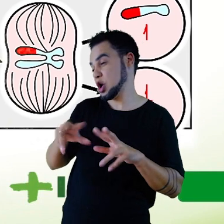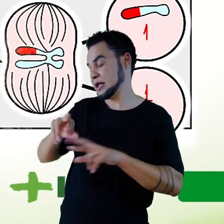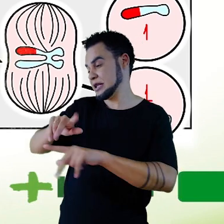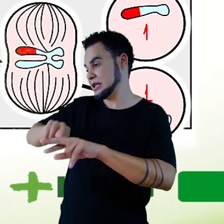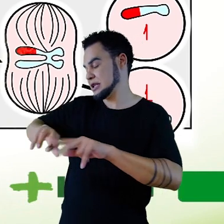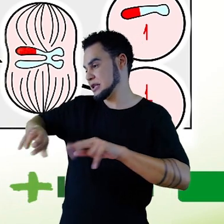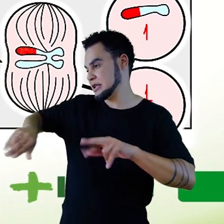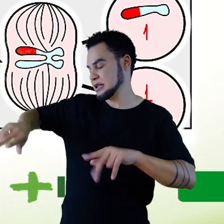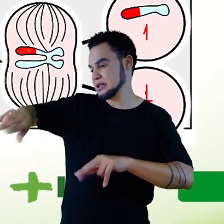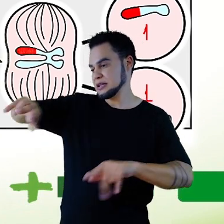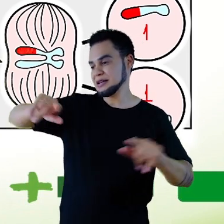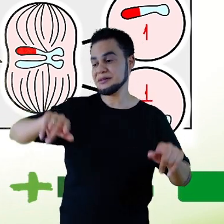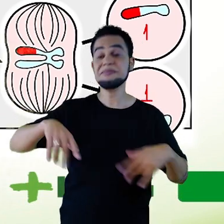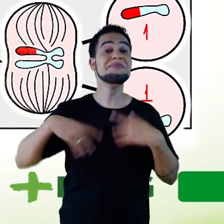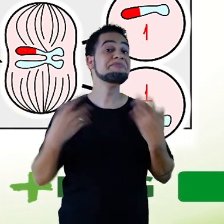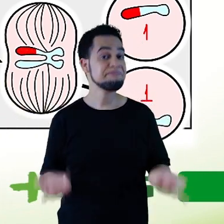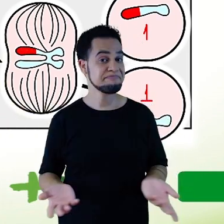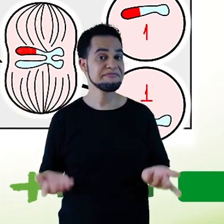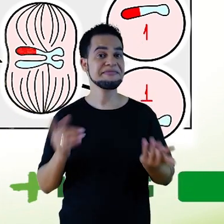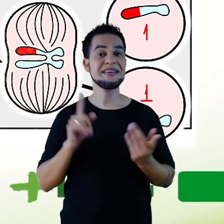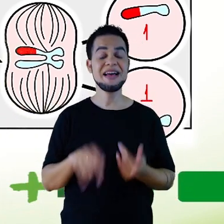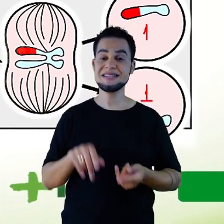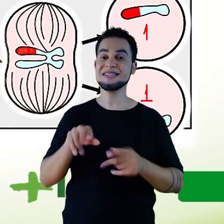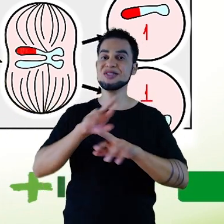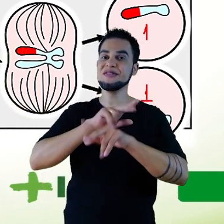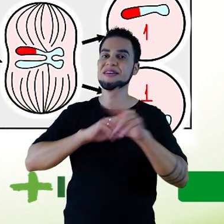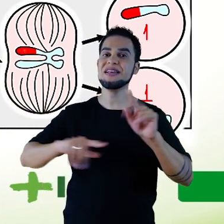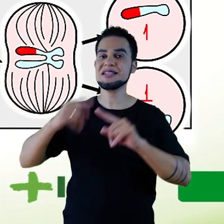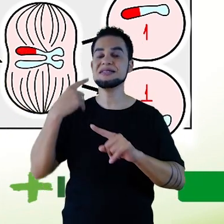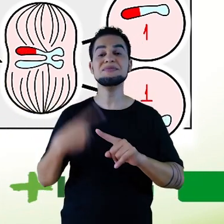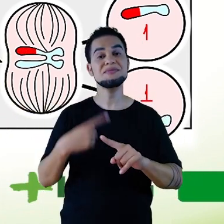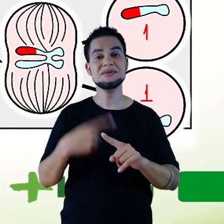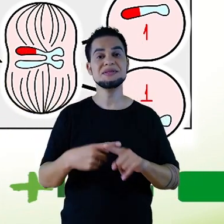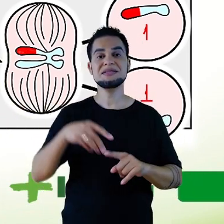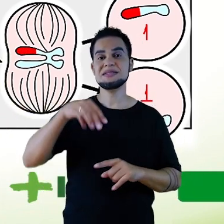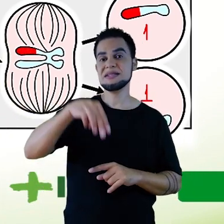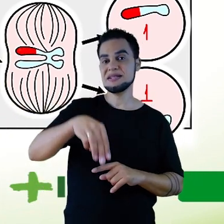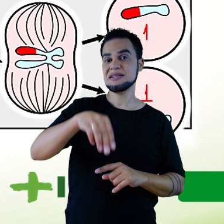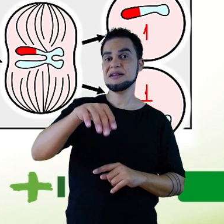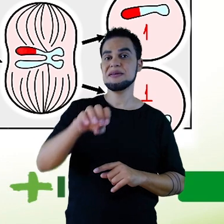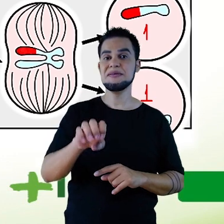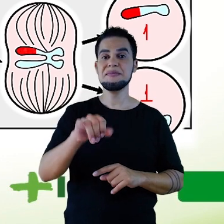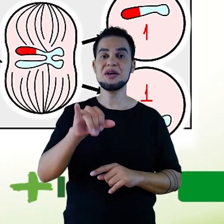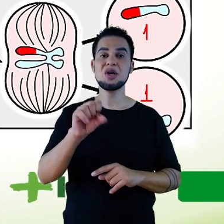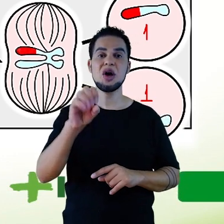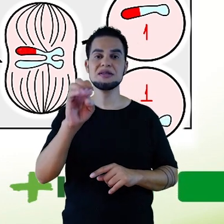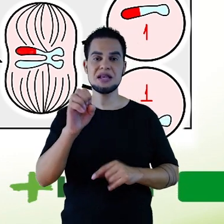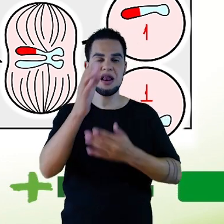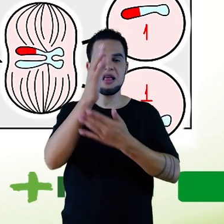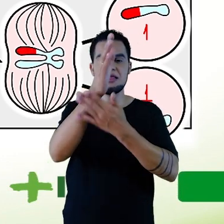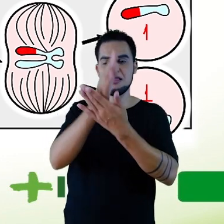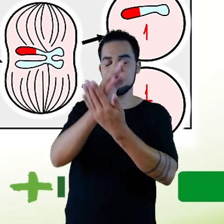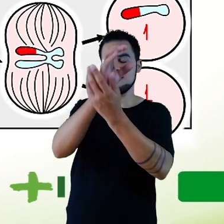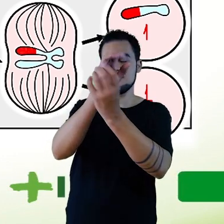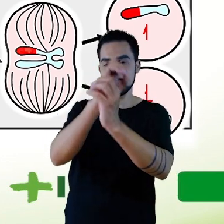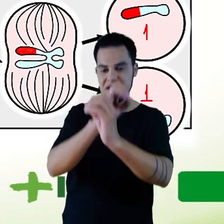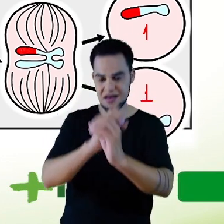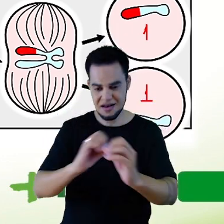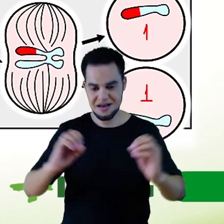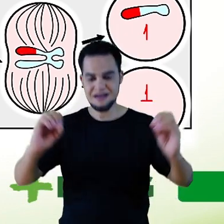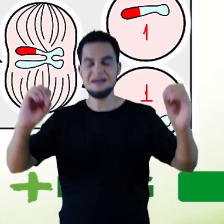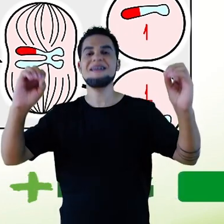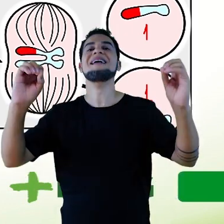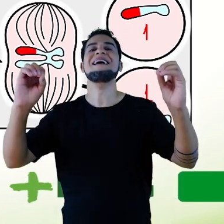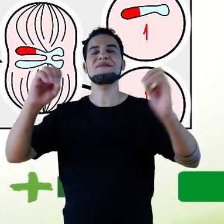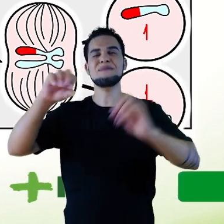todos diferentes entre si. Essas diferenças vêm porque a meiose faz um baralho cromossômico.